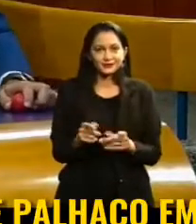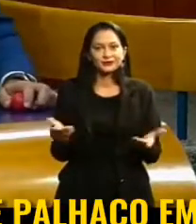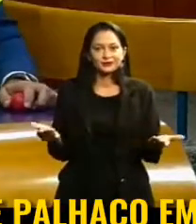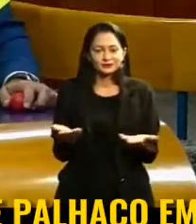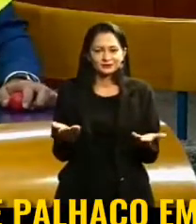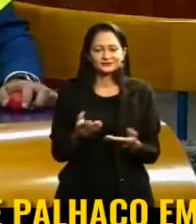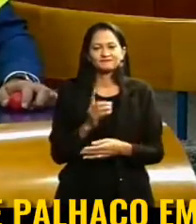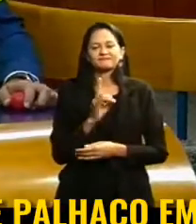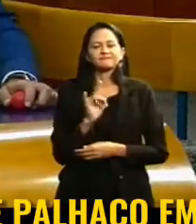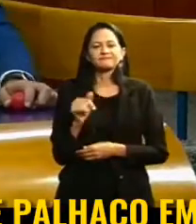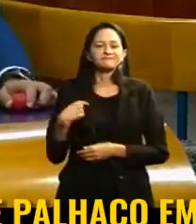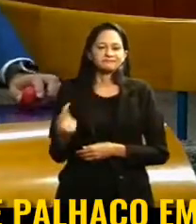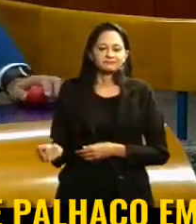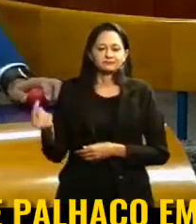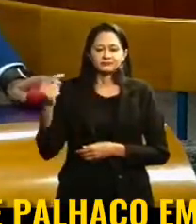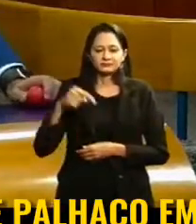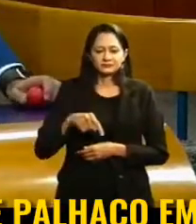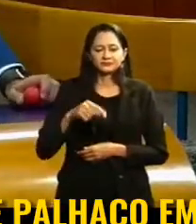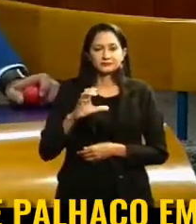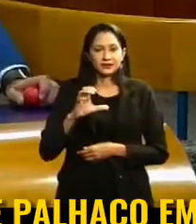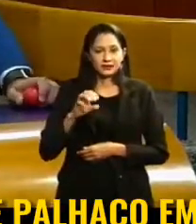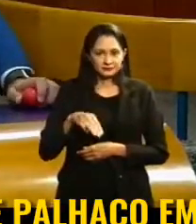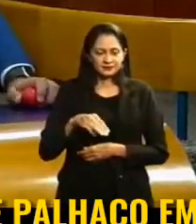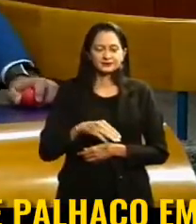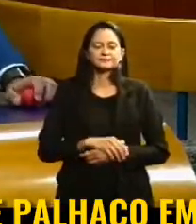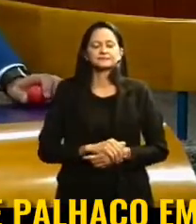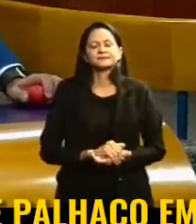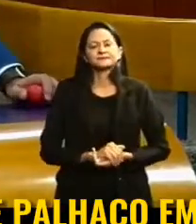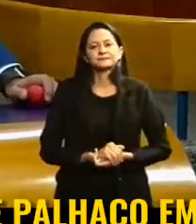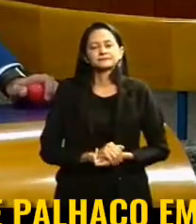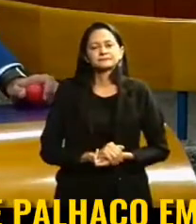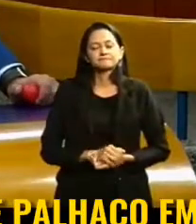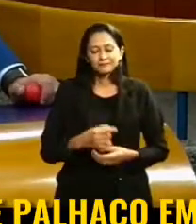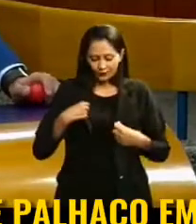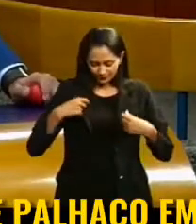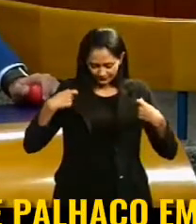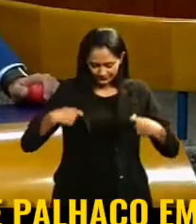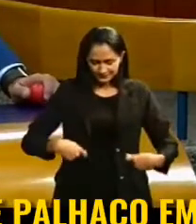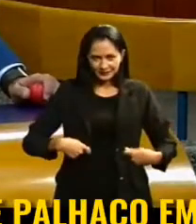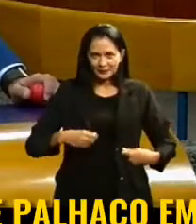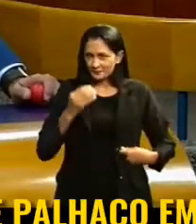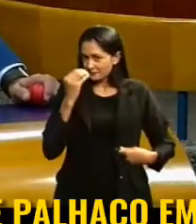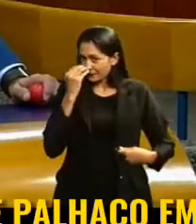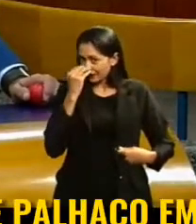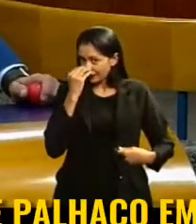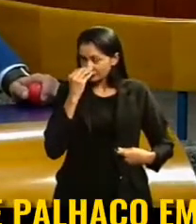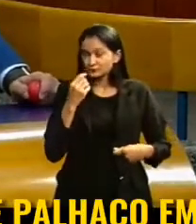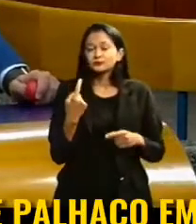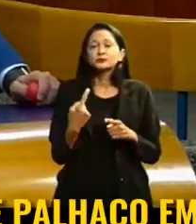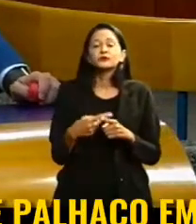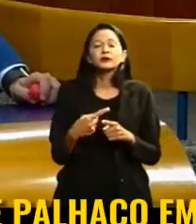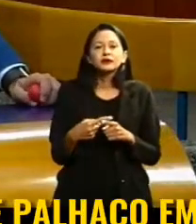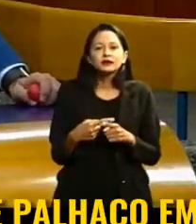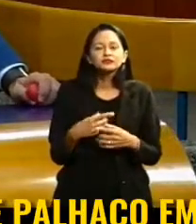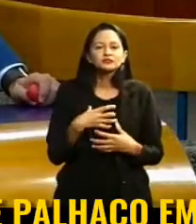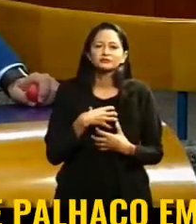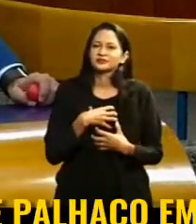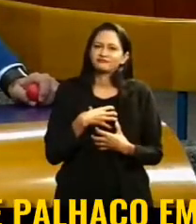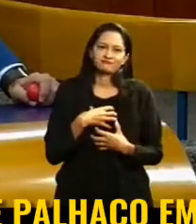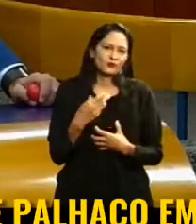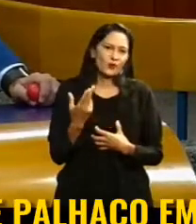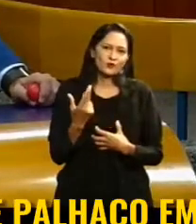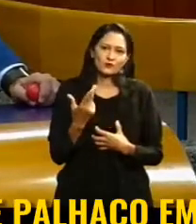de hoje, eu vim para a Câmara Municipal de Goiânia vestido de palhaço, porque esse é o sentimento que eu